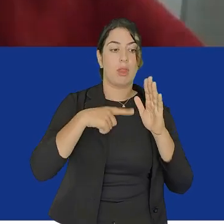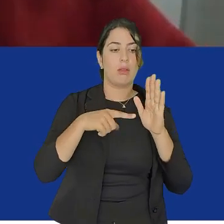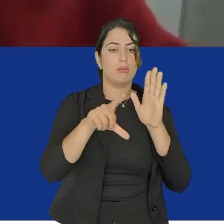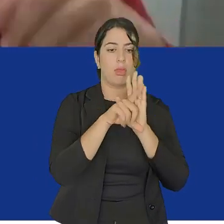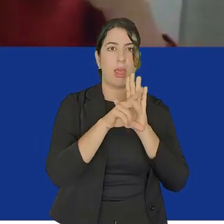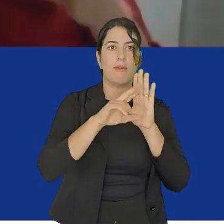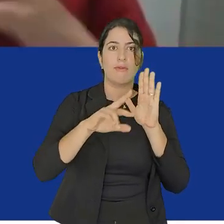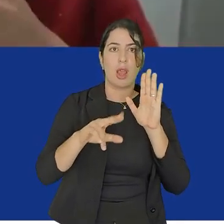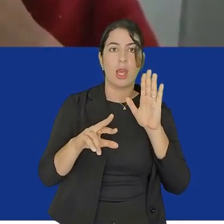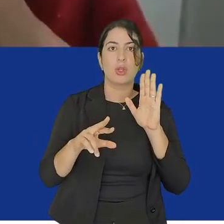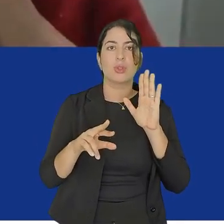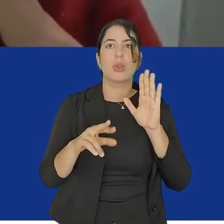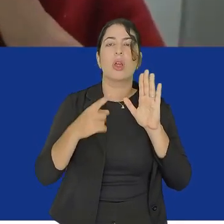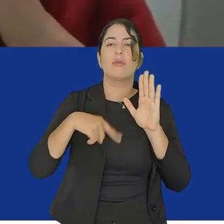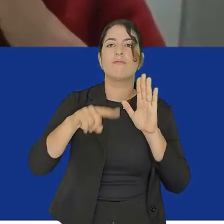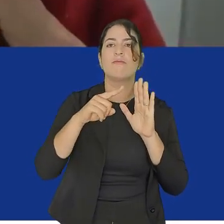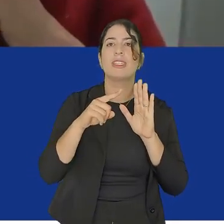institucional consolidado,